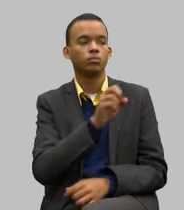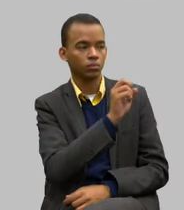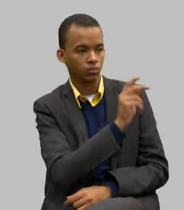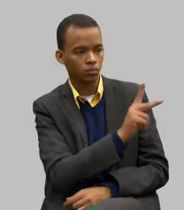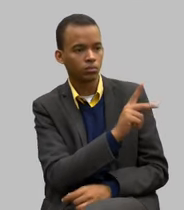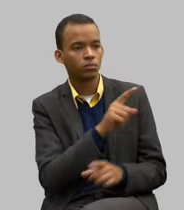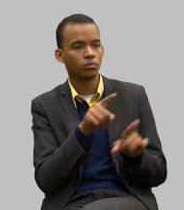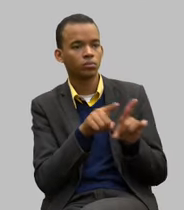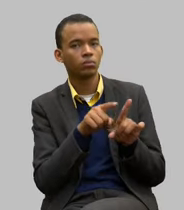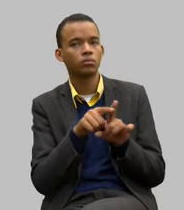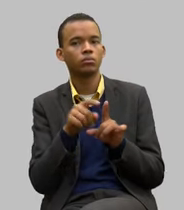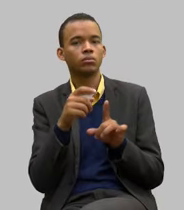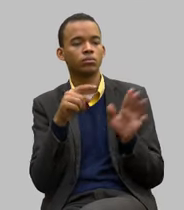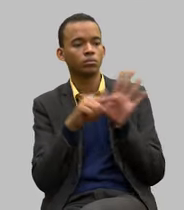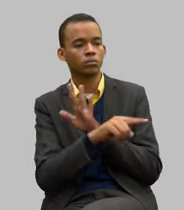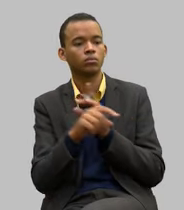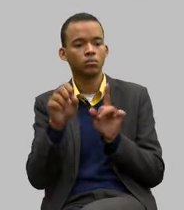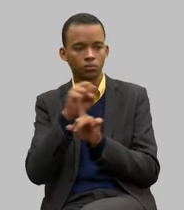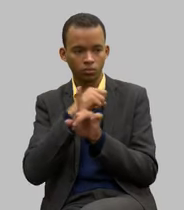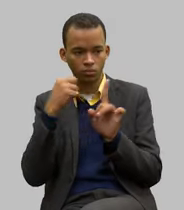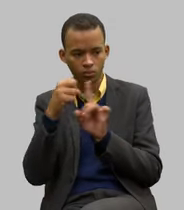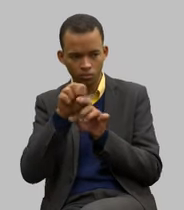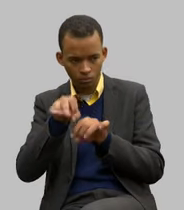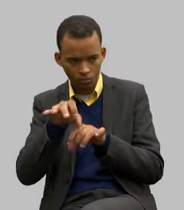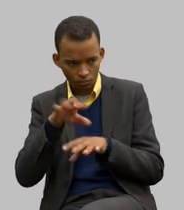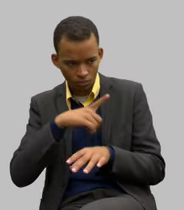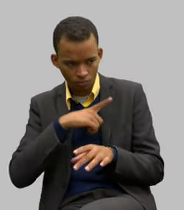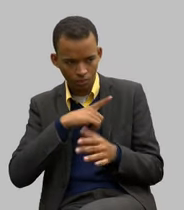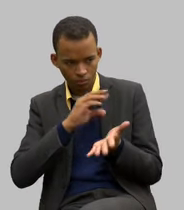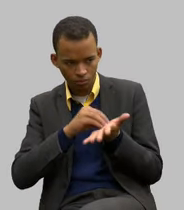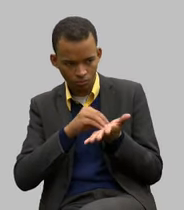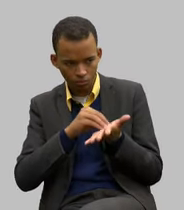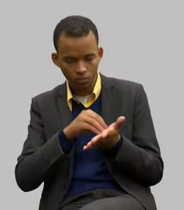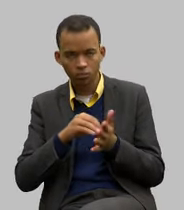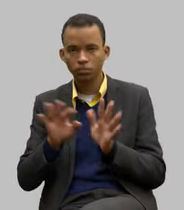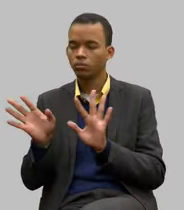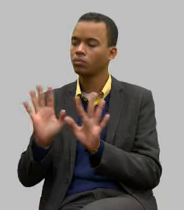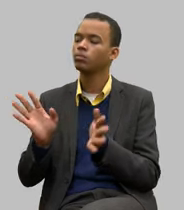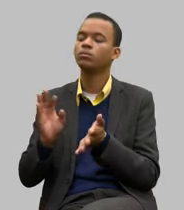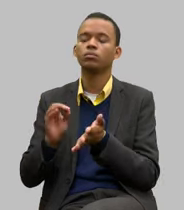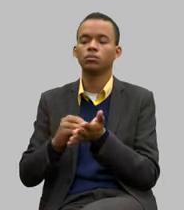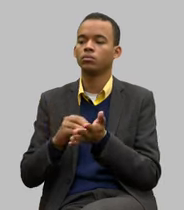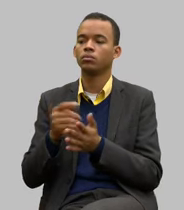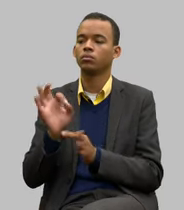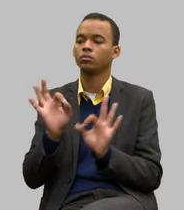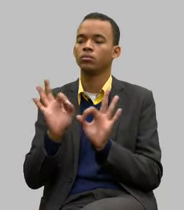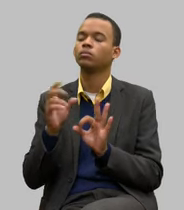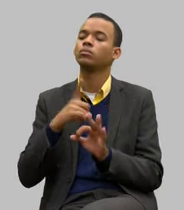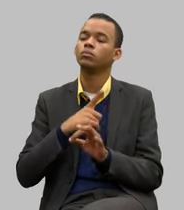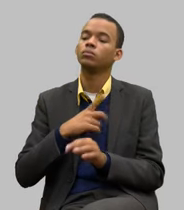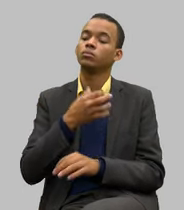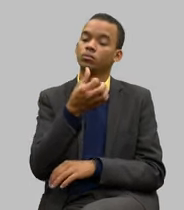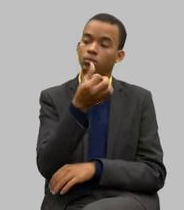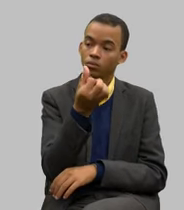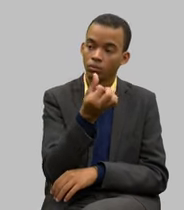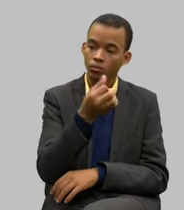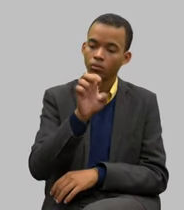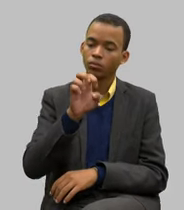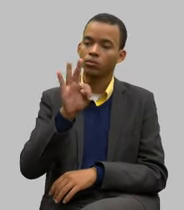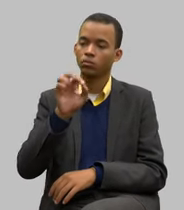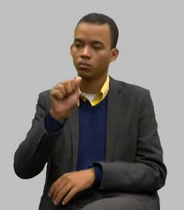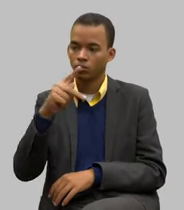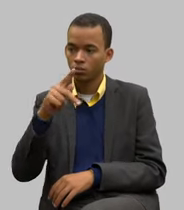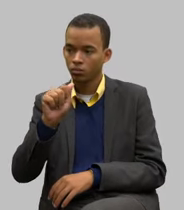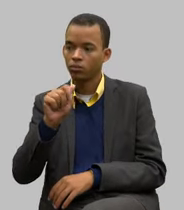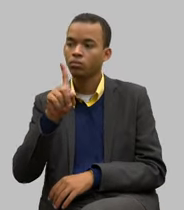educativo Tem alguma pendência não não não sócio educativo não a gente tá chamando agora paraa sexta etapa que é o curso de formação e a gente